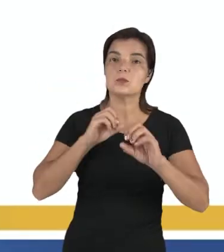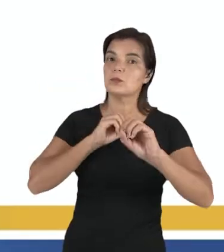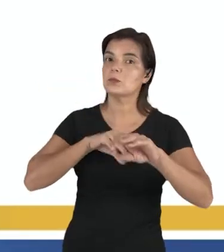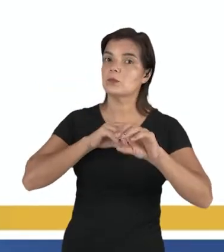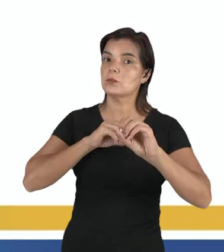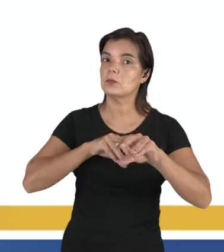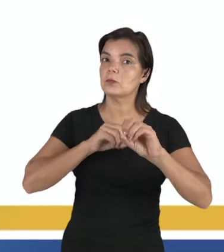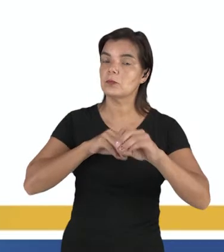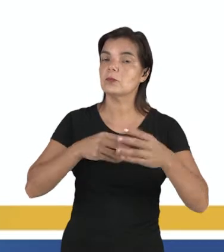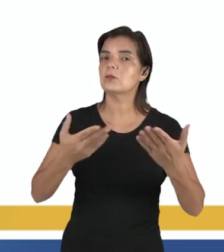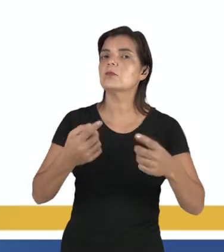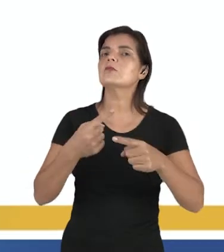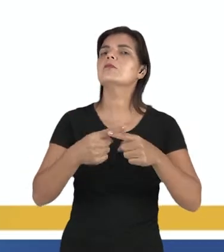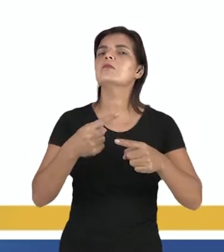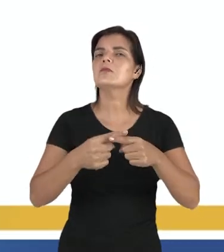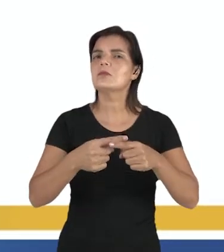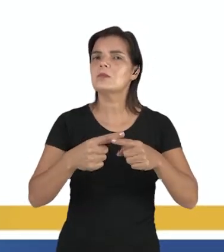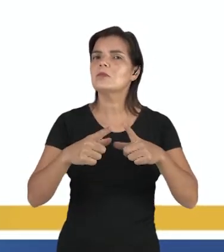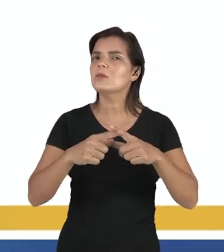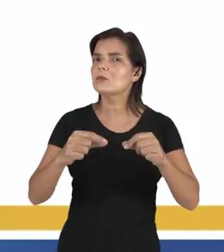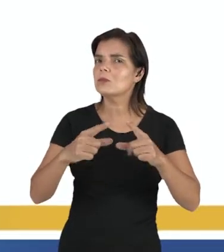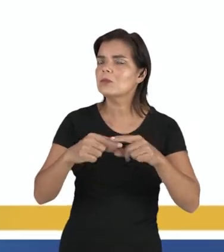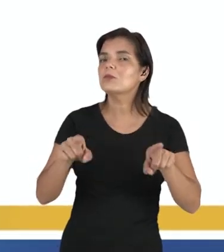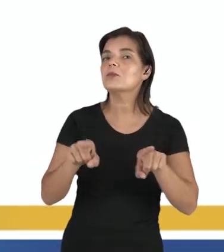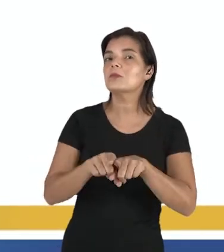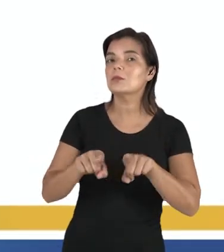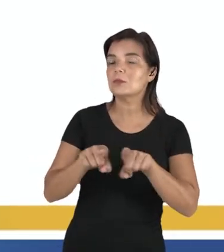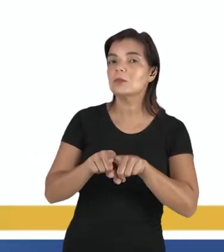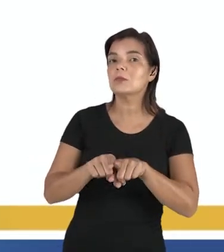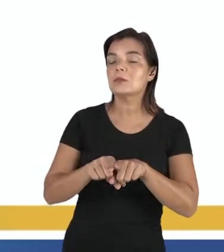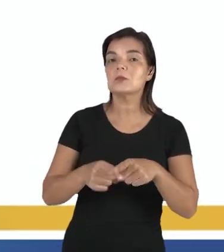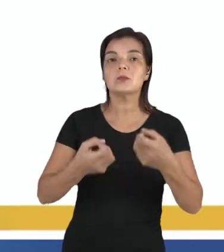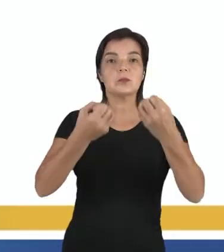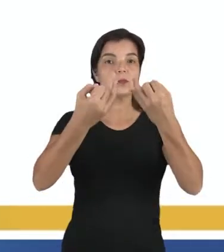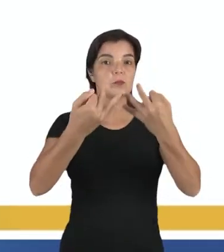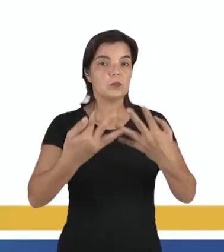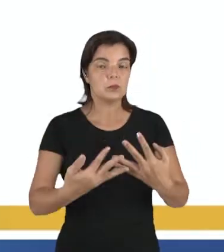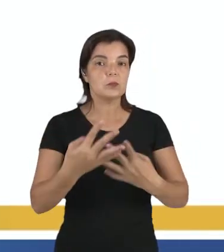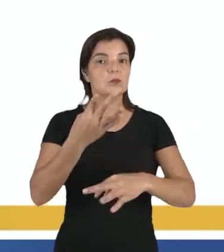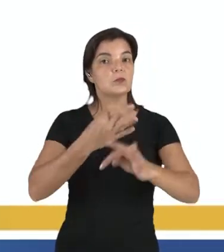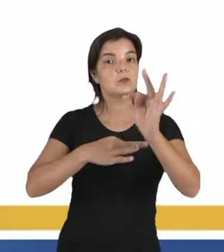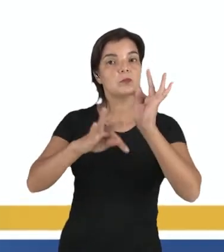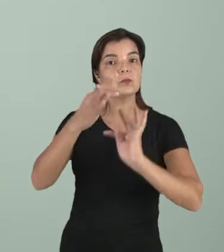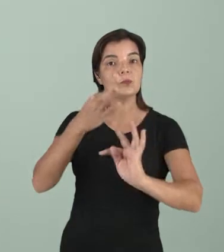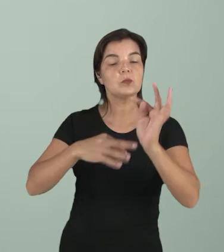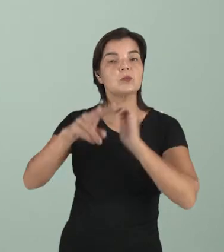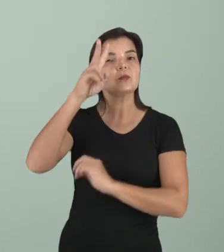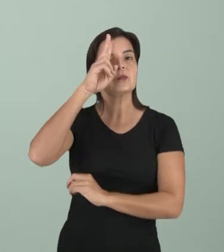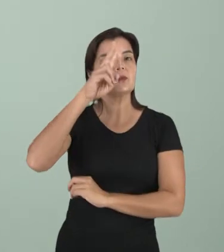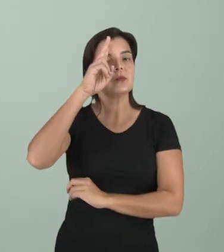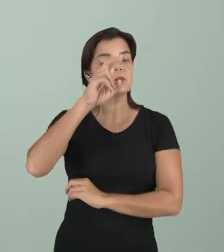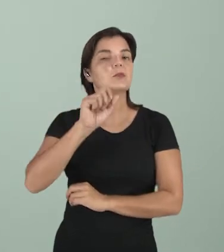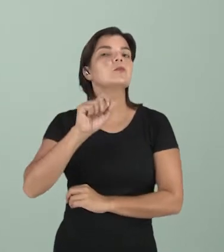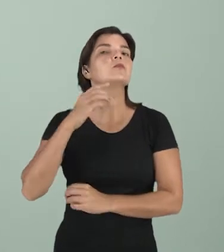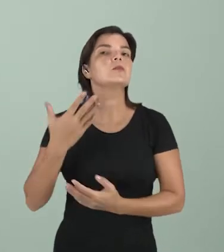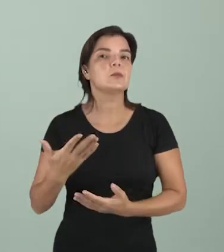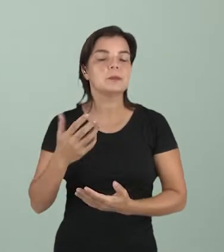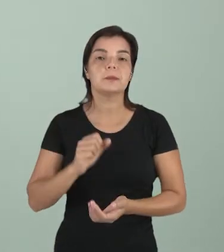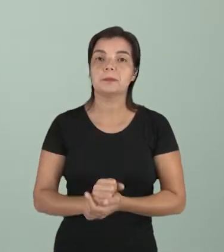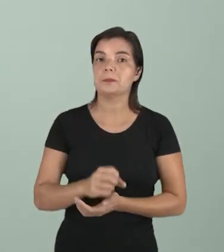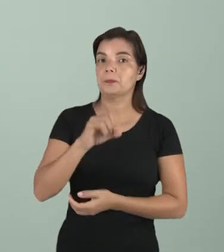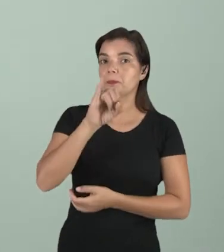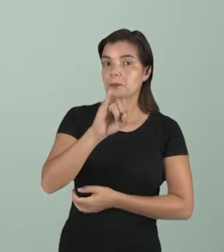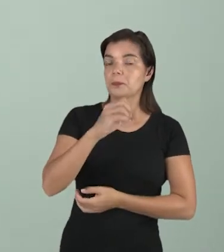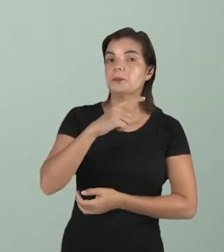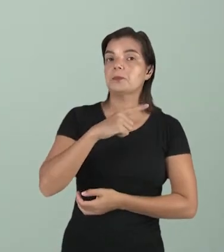educação. Então, por que que o Japão também, quando nós falamos de tecnologia, lembramos logo do Japão? Se